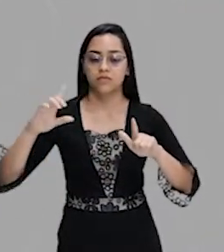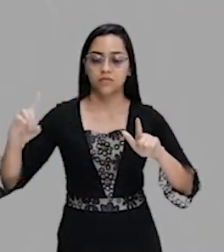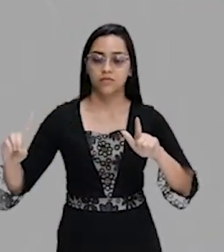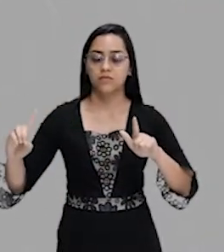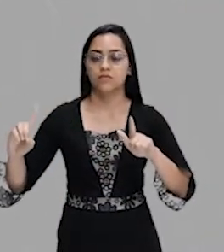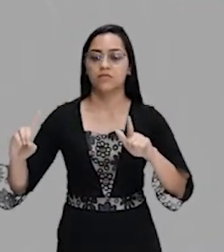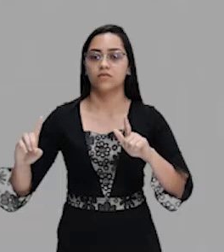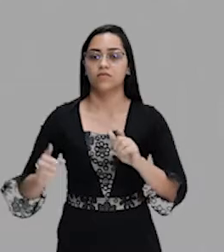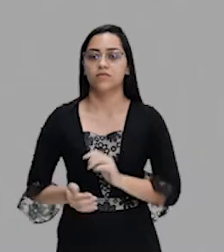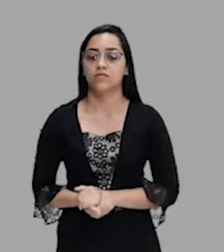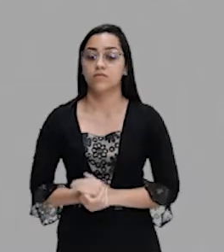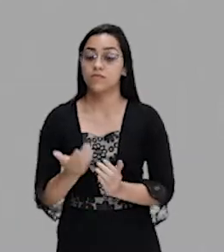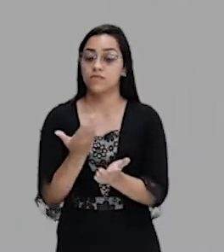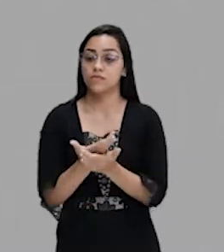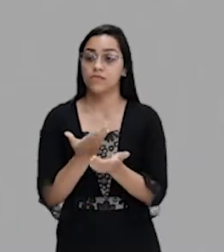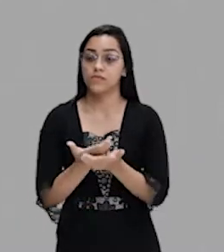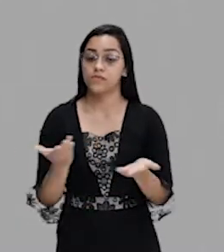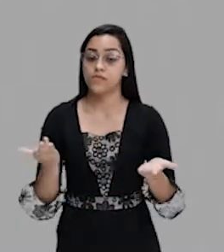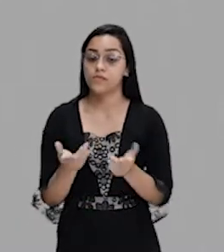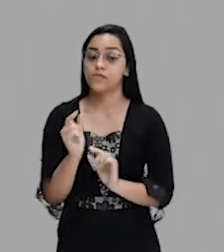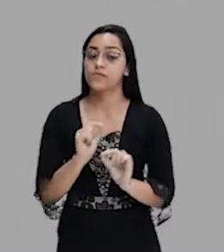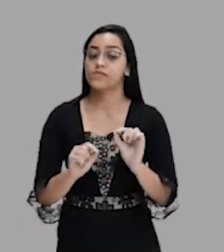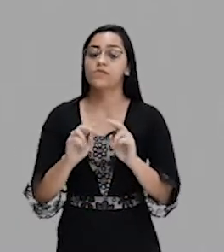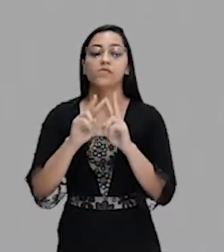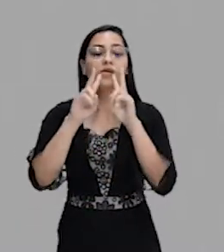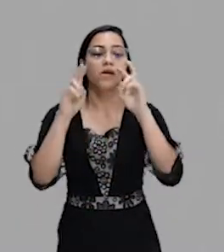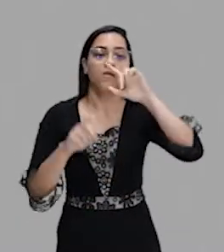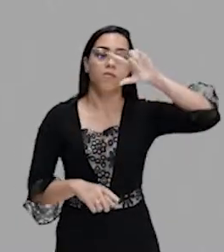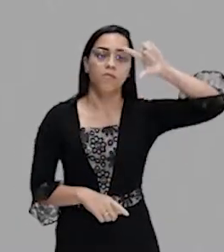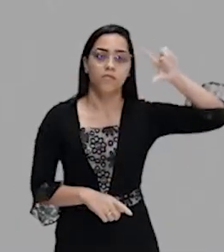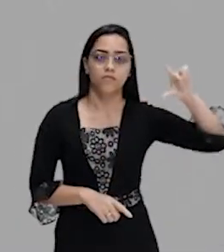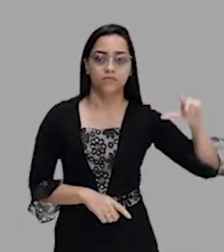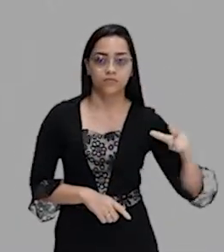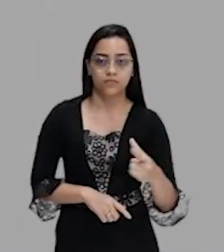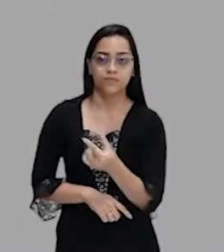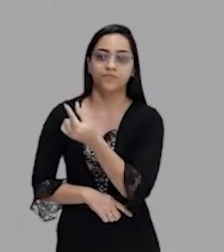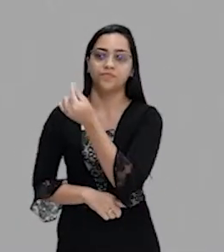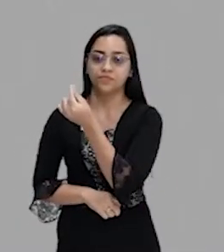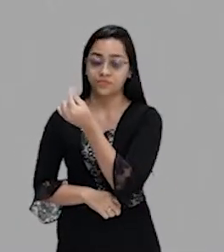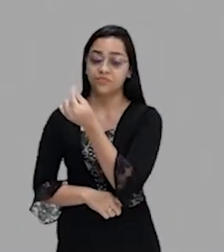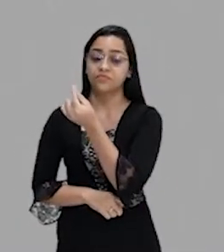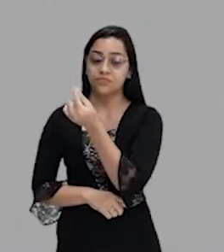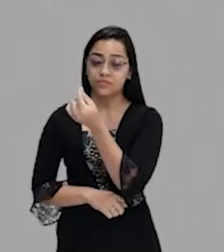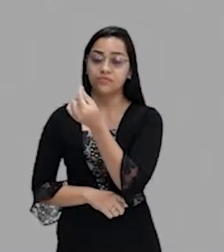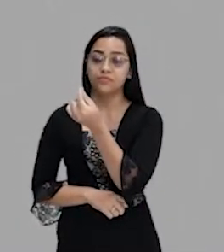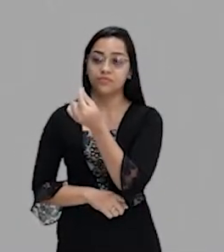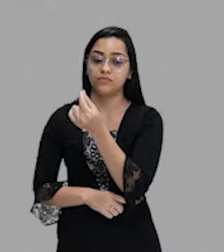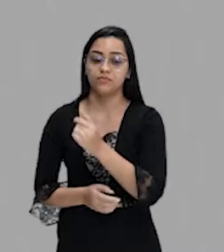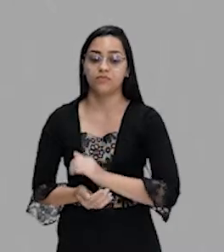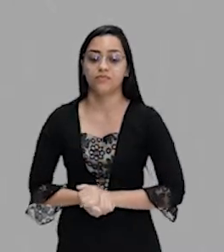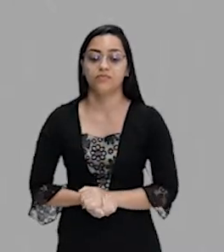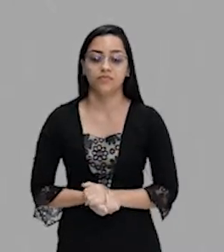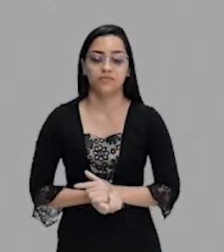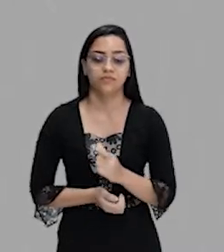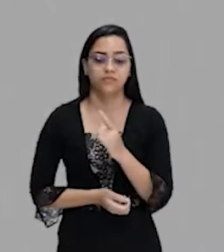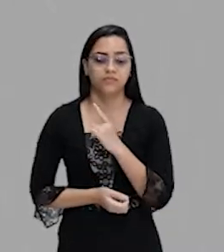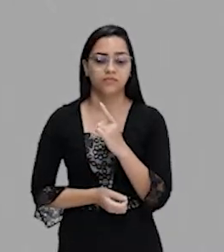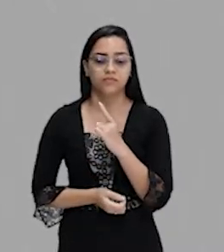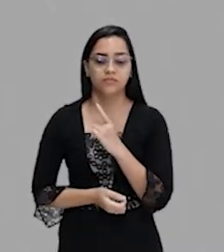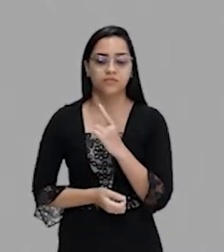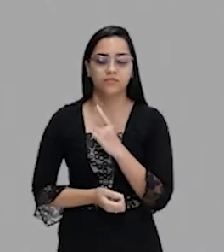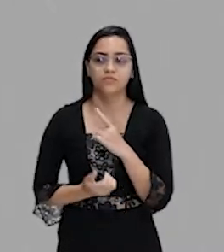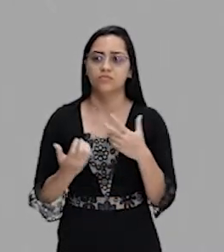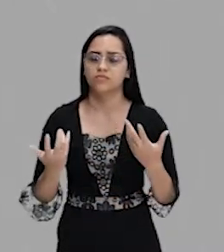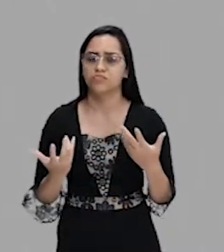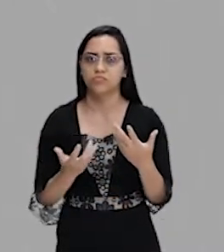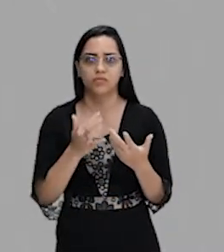Dias. Certo? A aula de hoje, nós iremos falar sobre a Lua. Olha só, certo? Então, esse astro aí que